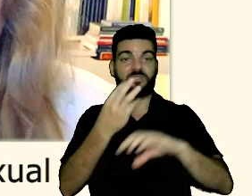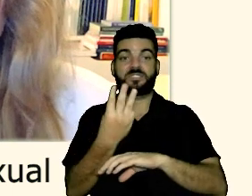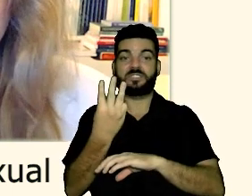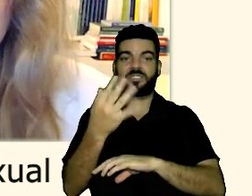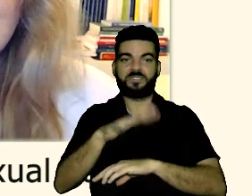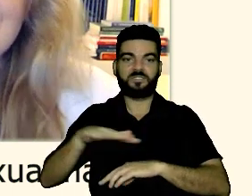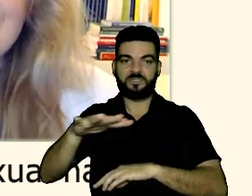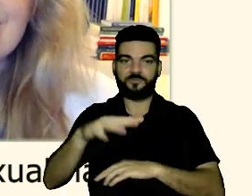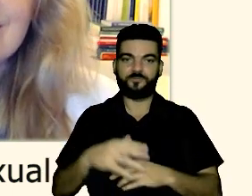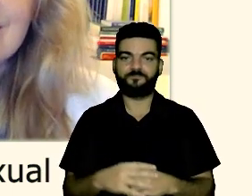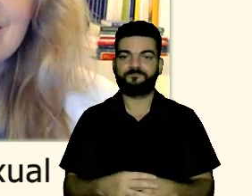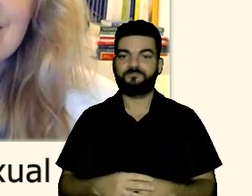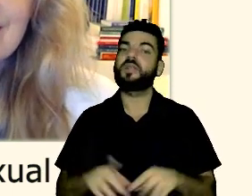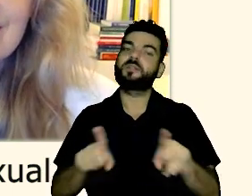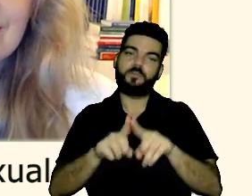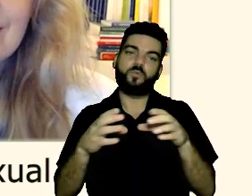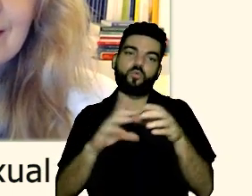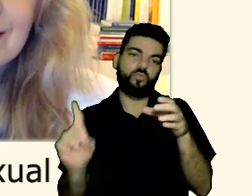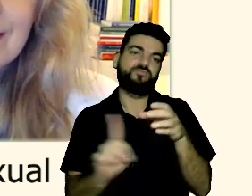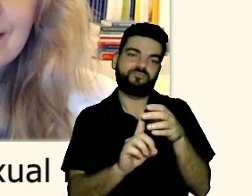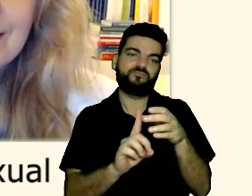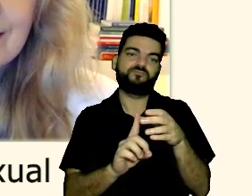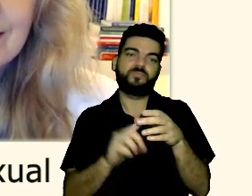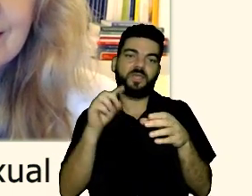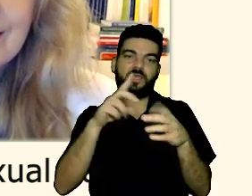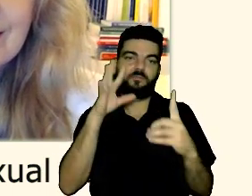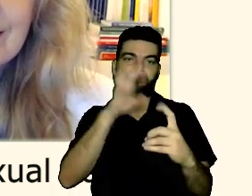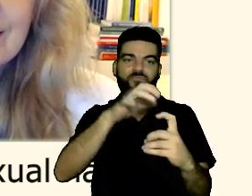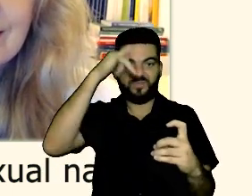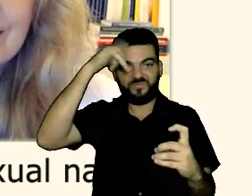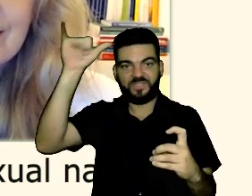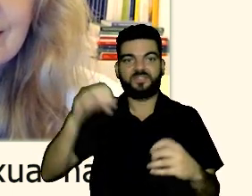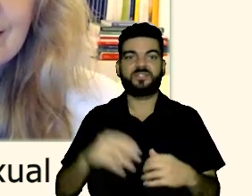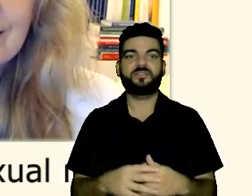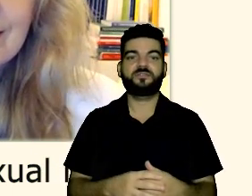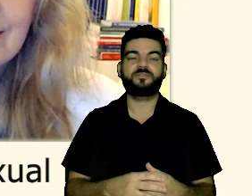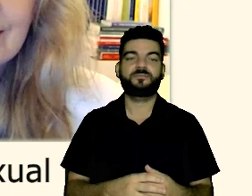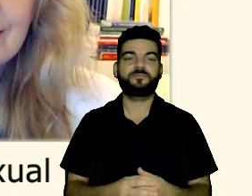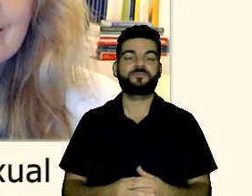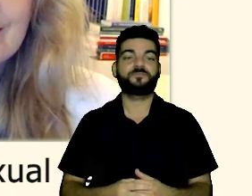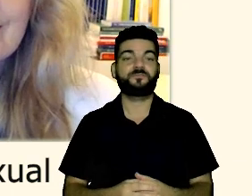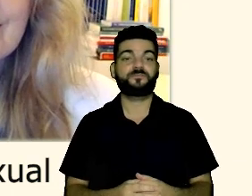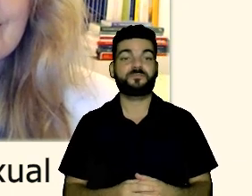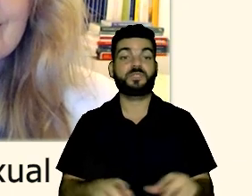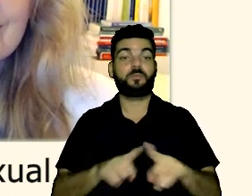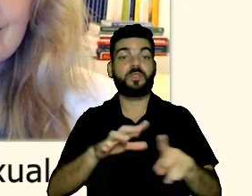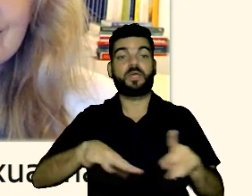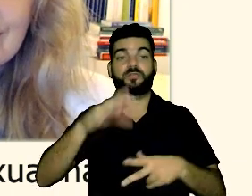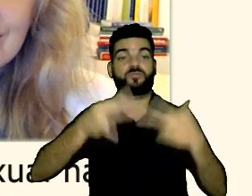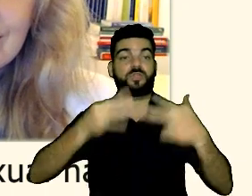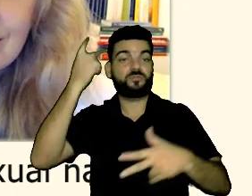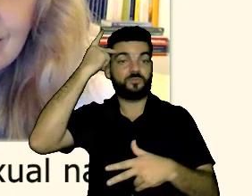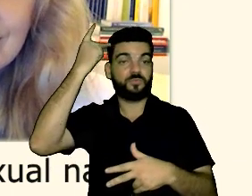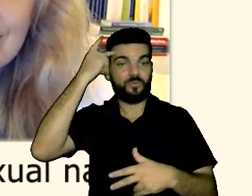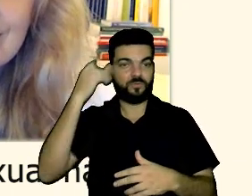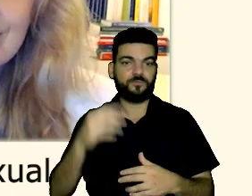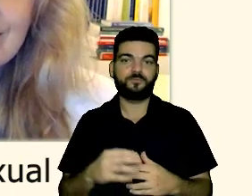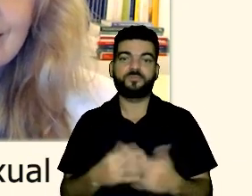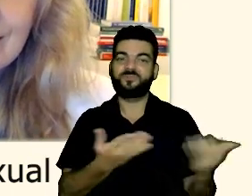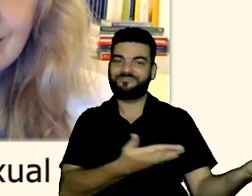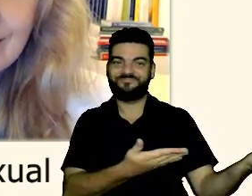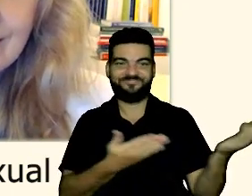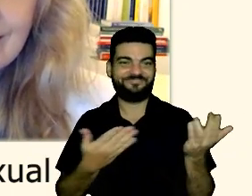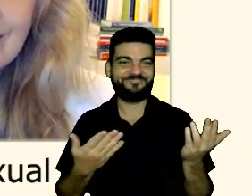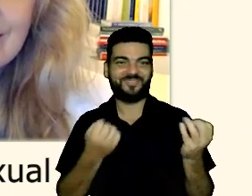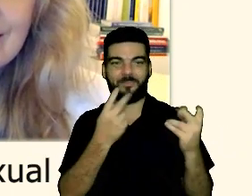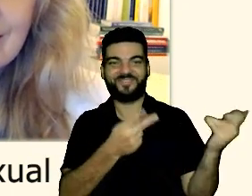pela Universidade Federal Fluminense. É servidora da Justiça Federal, da Assessoria de Comunicação da Terceira Região, é membro da Comissão